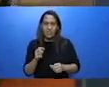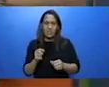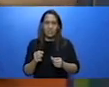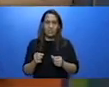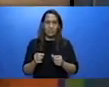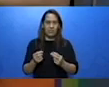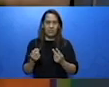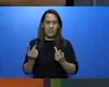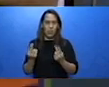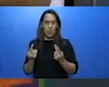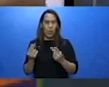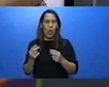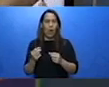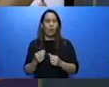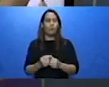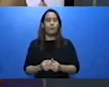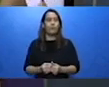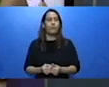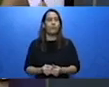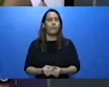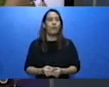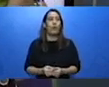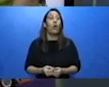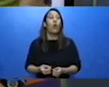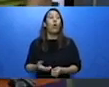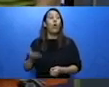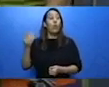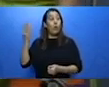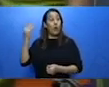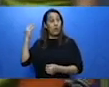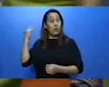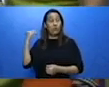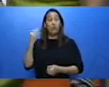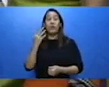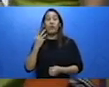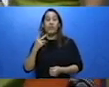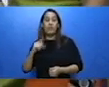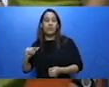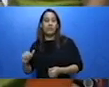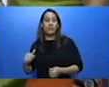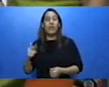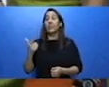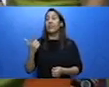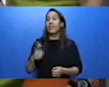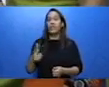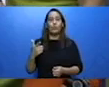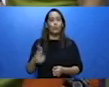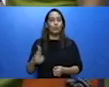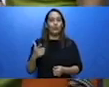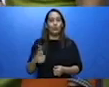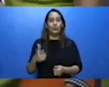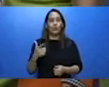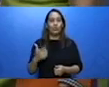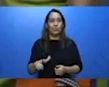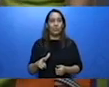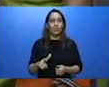a apostila nos sugeriu? Quando eu era criança, não tinha.